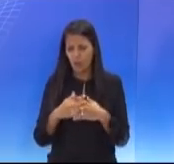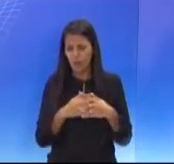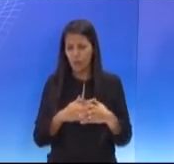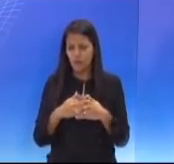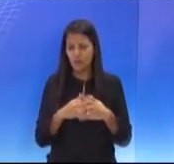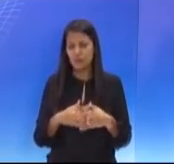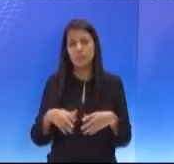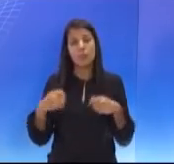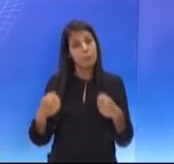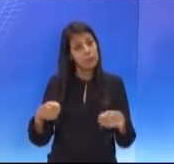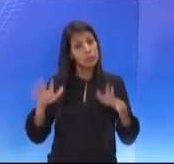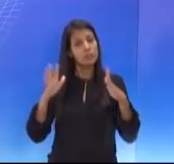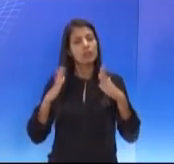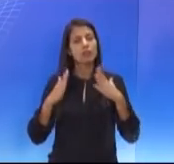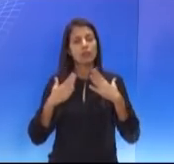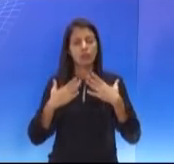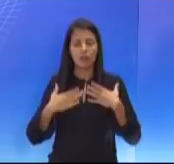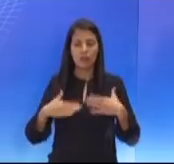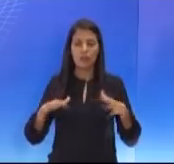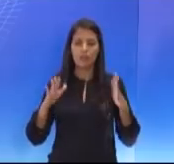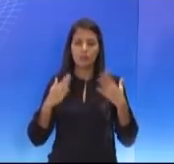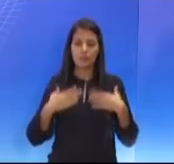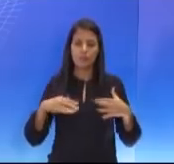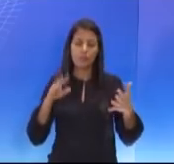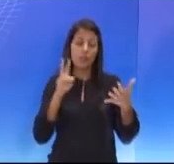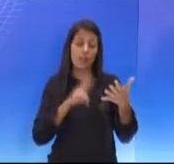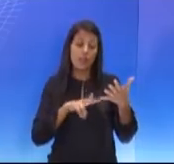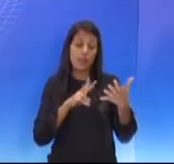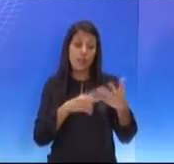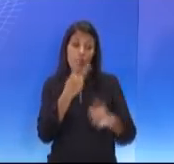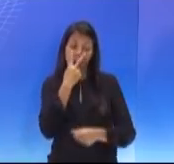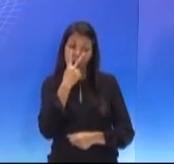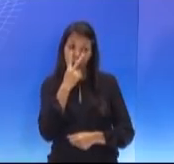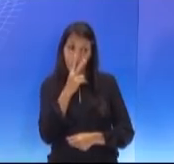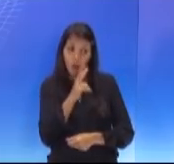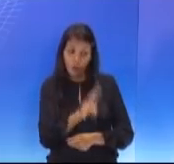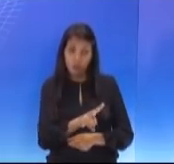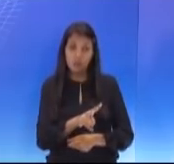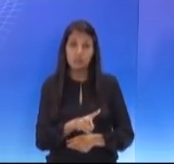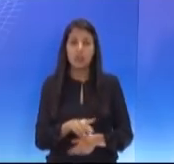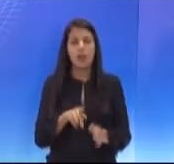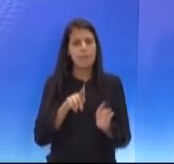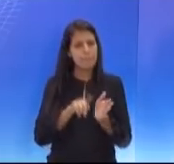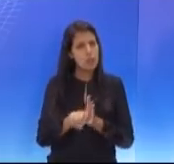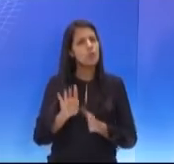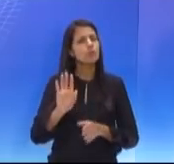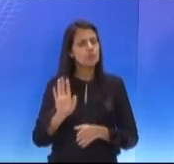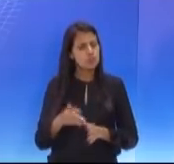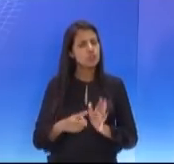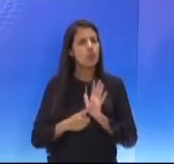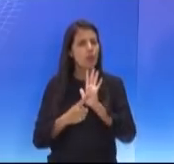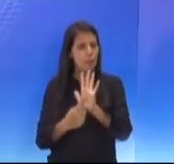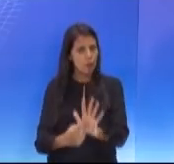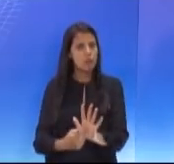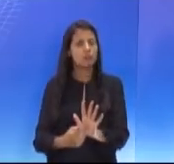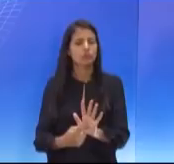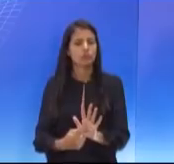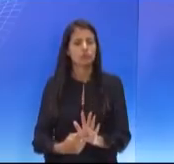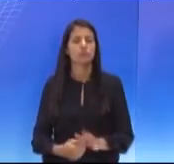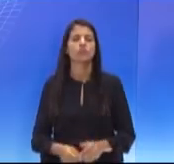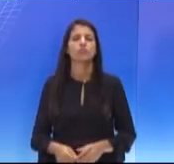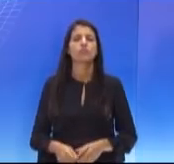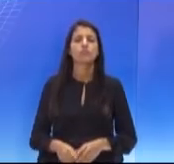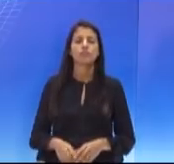com calma. Tenha calma, olhe o que tem a questão já dá todos os dados, certo? Vamos para mais